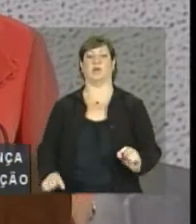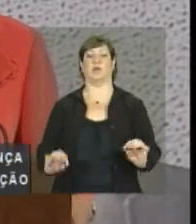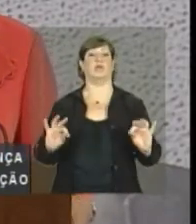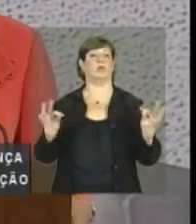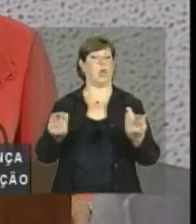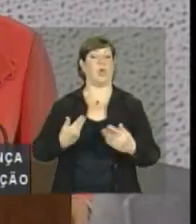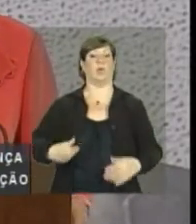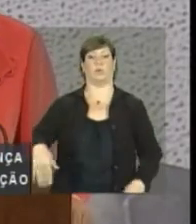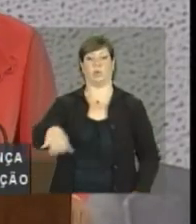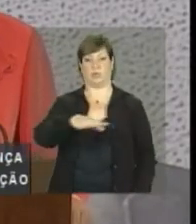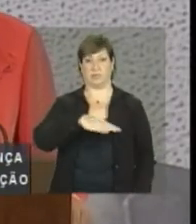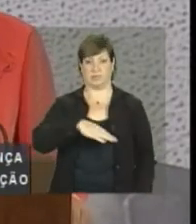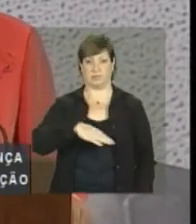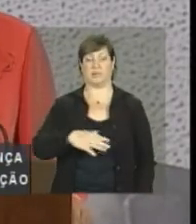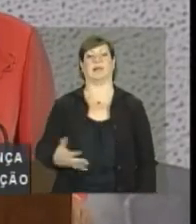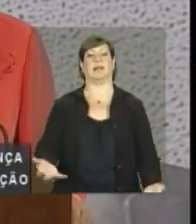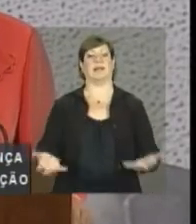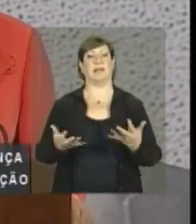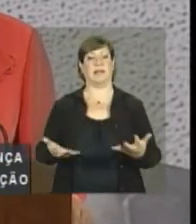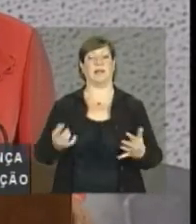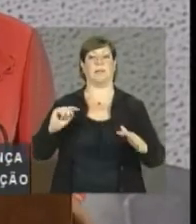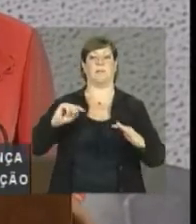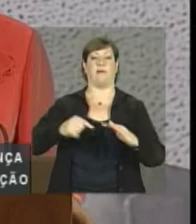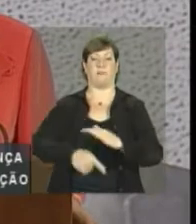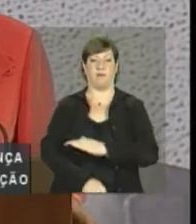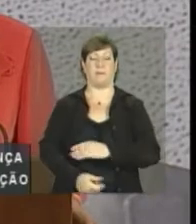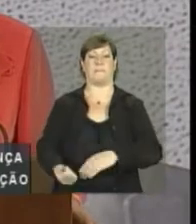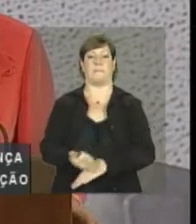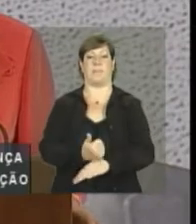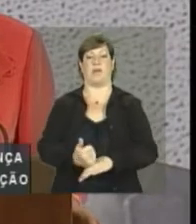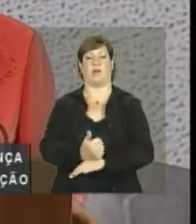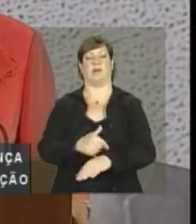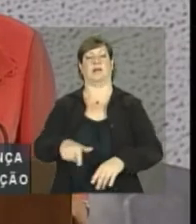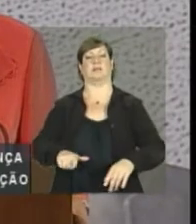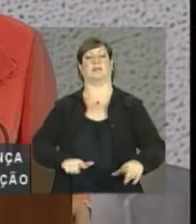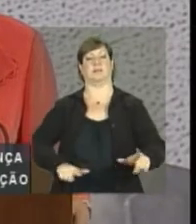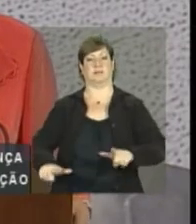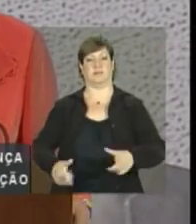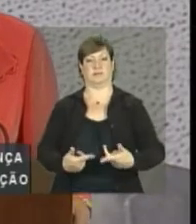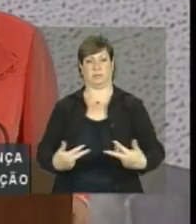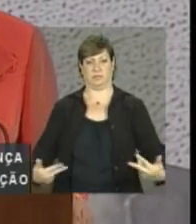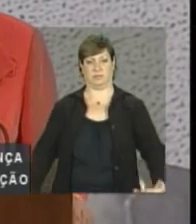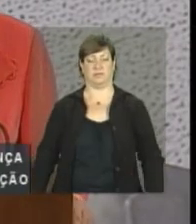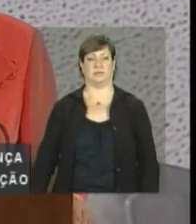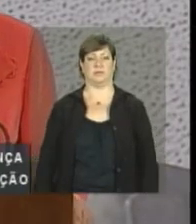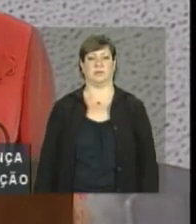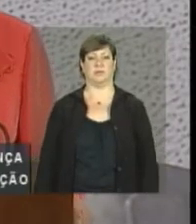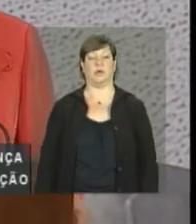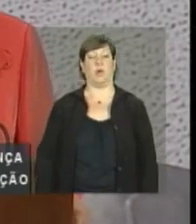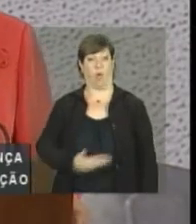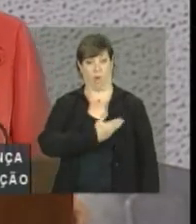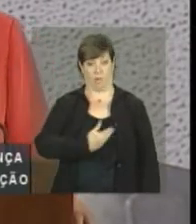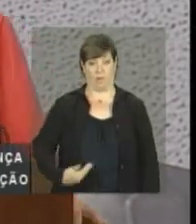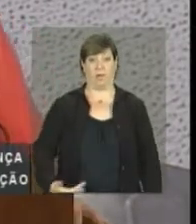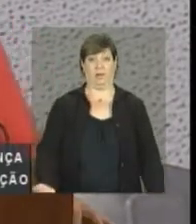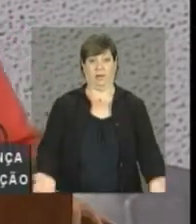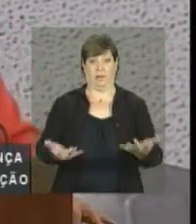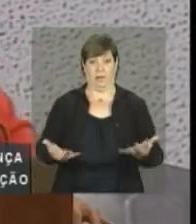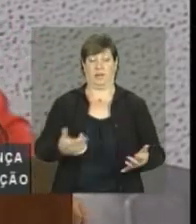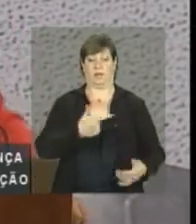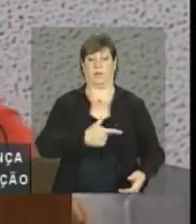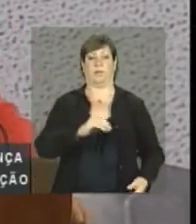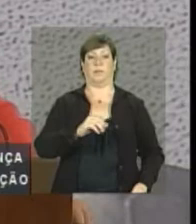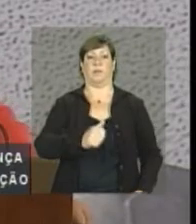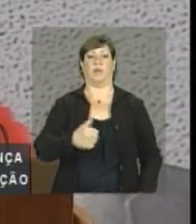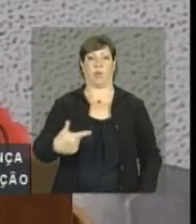todos nós querendo aprofundar e melhorar essa situação. O governo pretende que, em